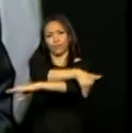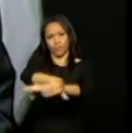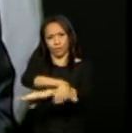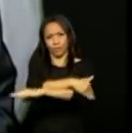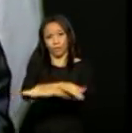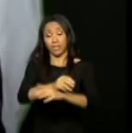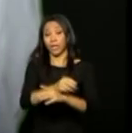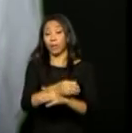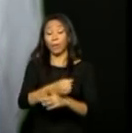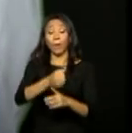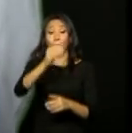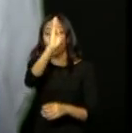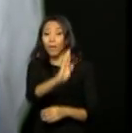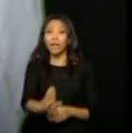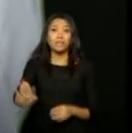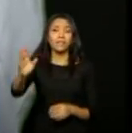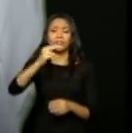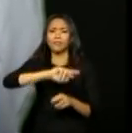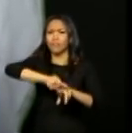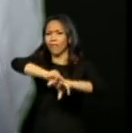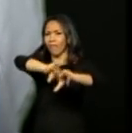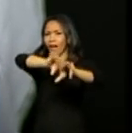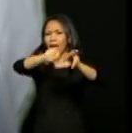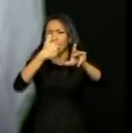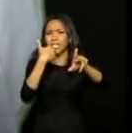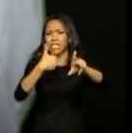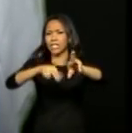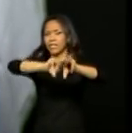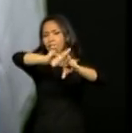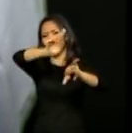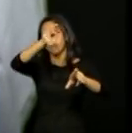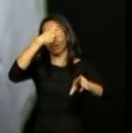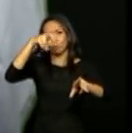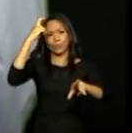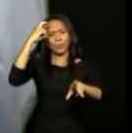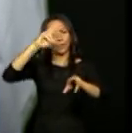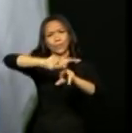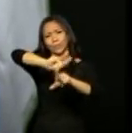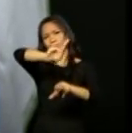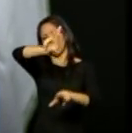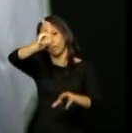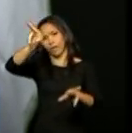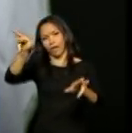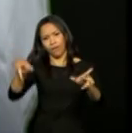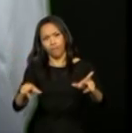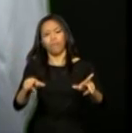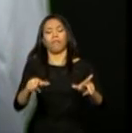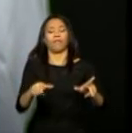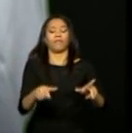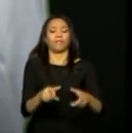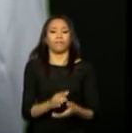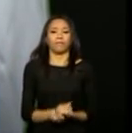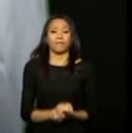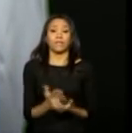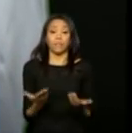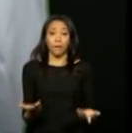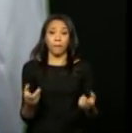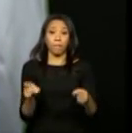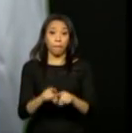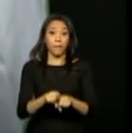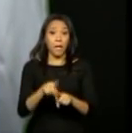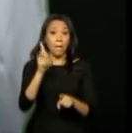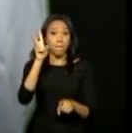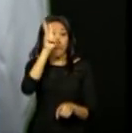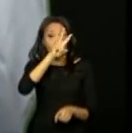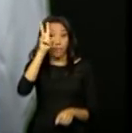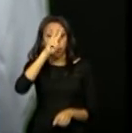MINC volta a ser o espaço de experimentação de novos rumos. O MINC está de volta para o futuro, o lugar da memória e